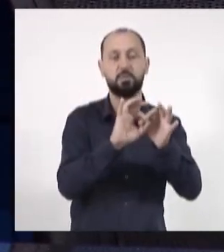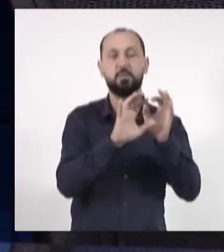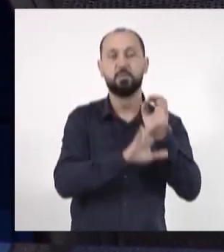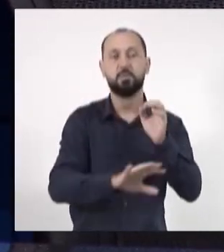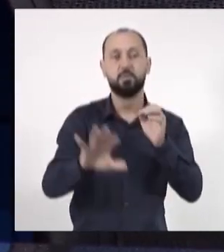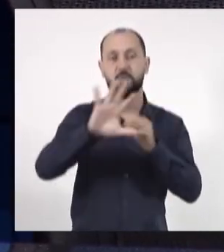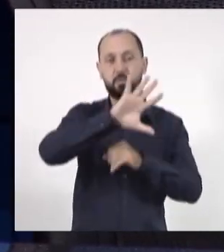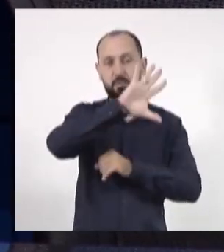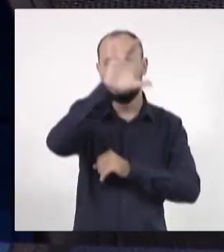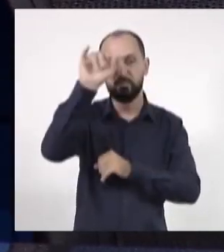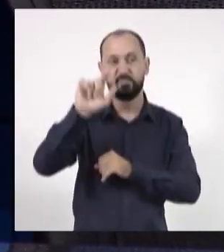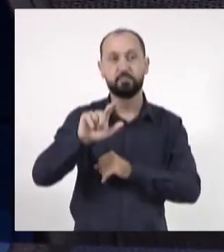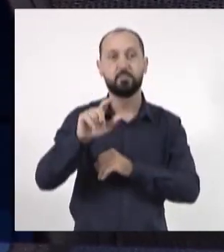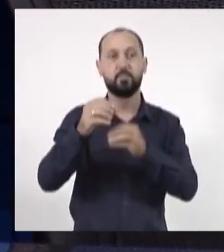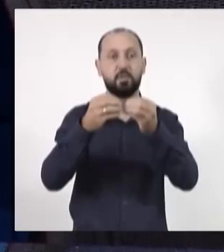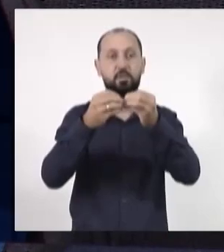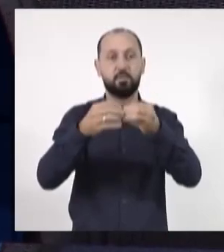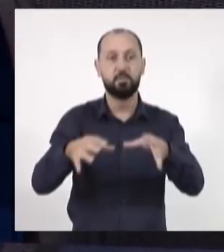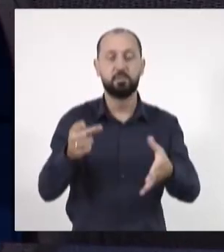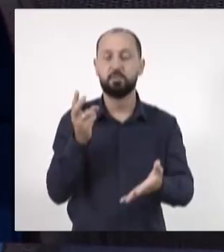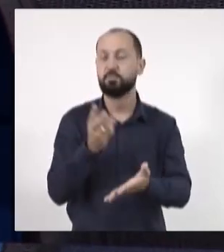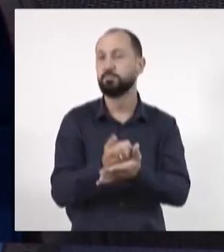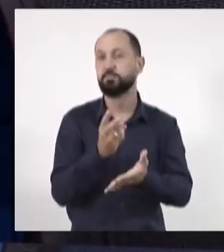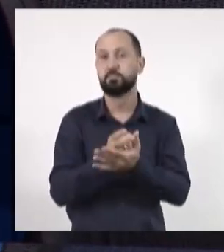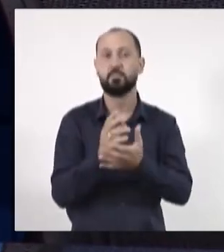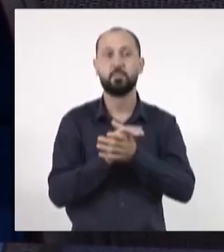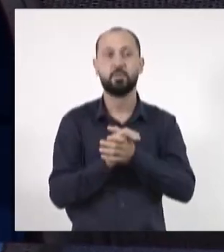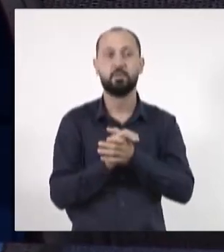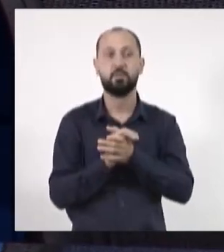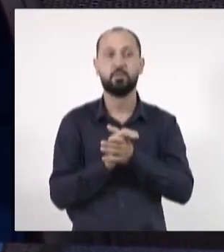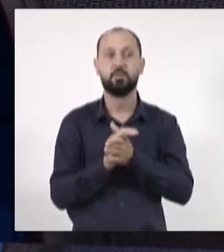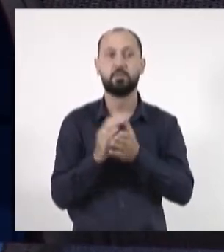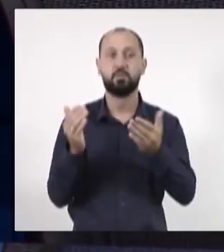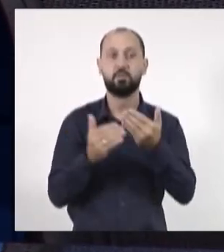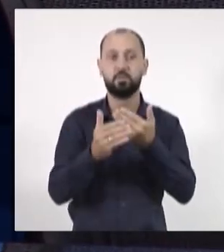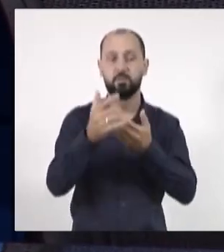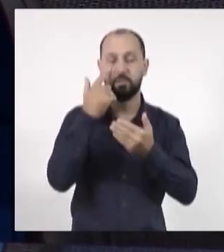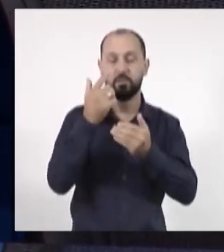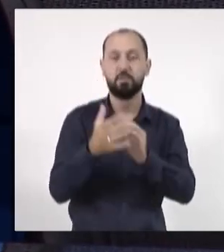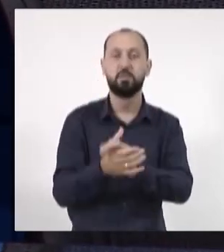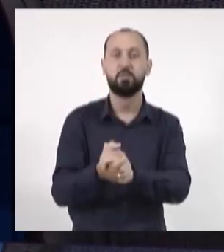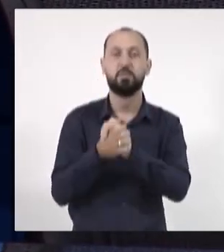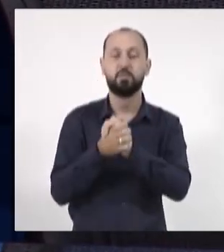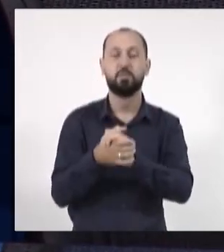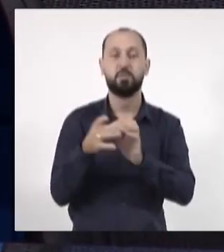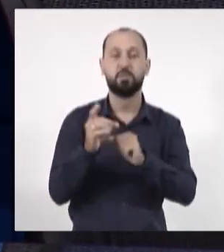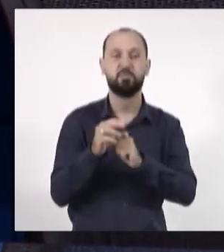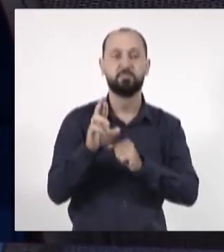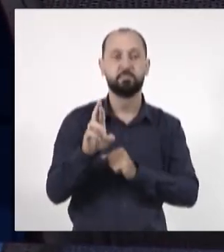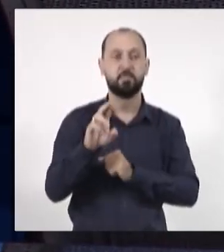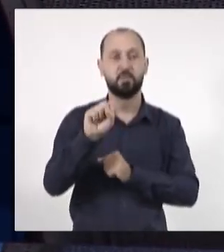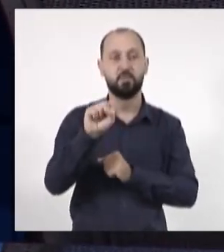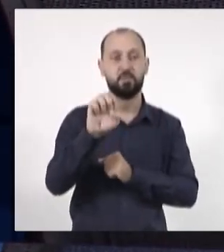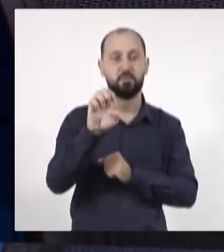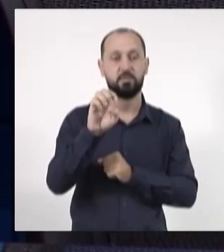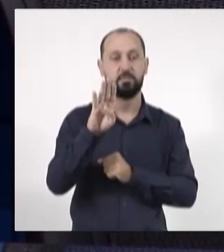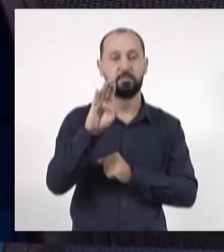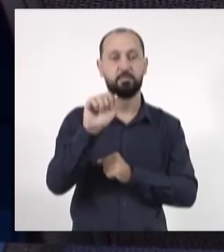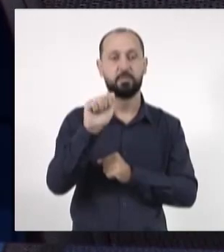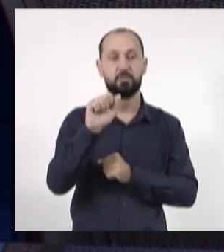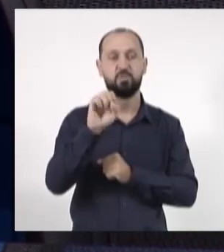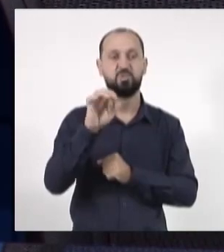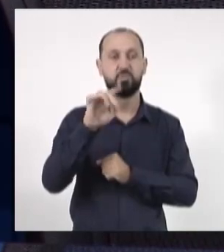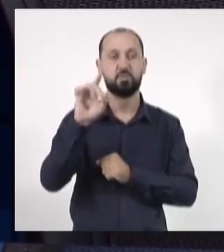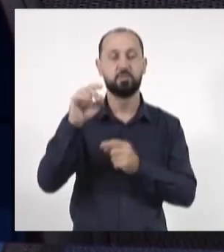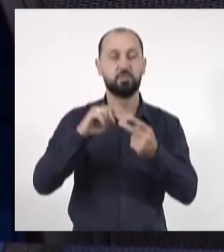o Mato Grosso do Sul sendo prejudicado. Hoje, quero aqui cumprimentar o doutor Sebastião Rolon,